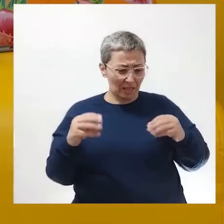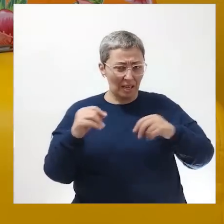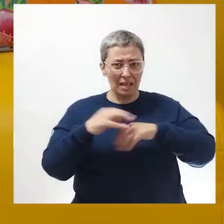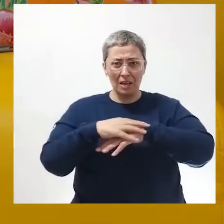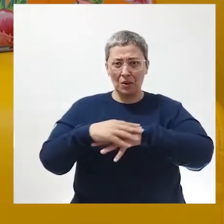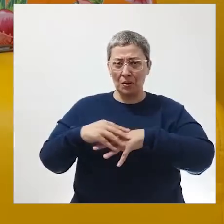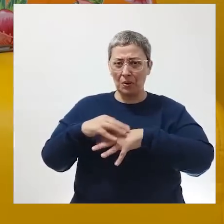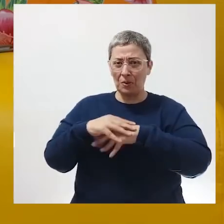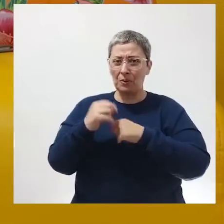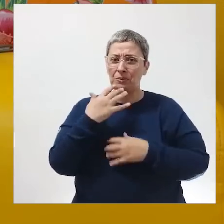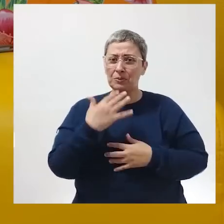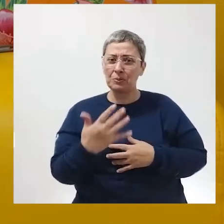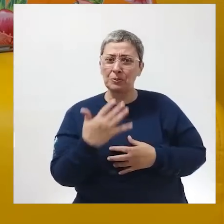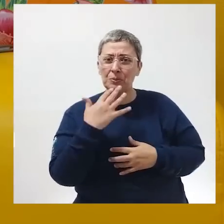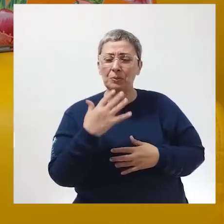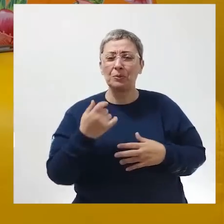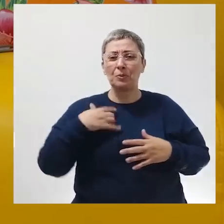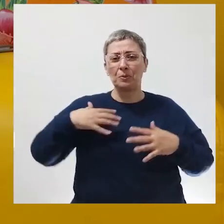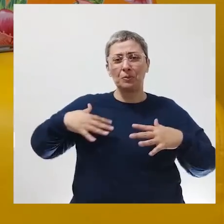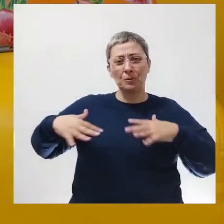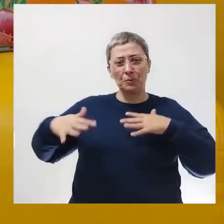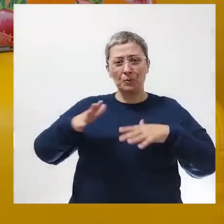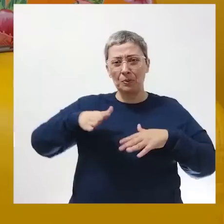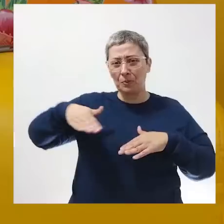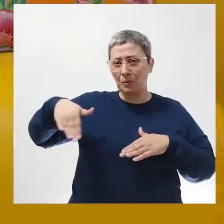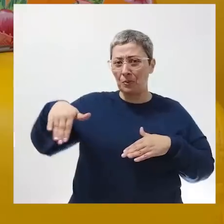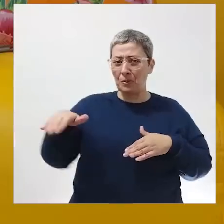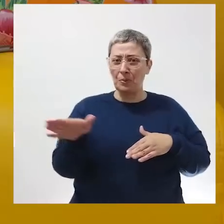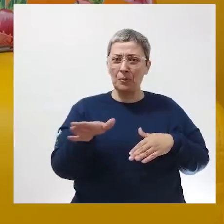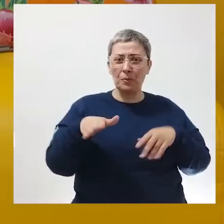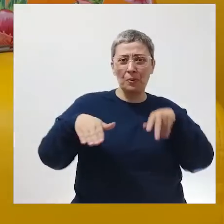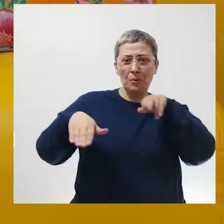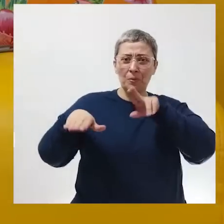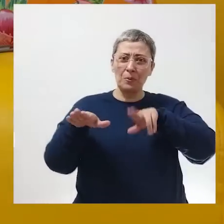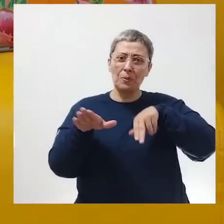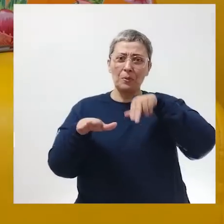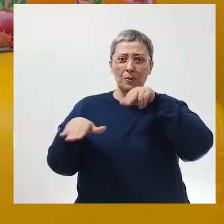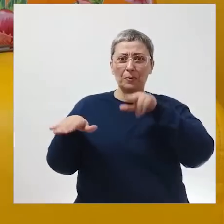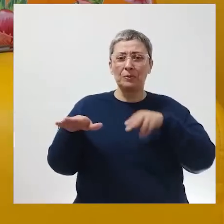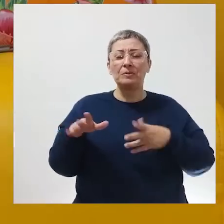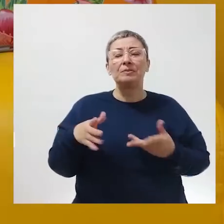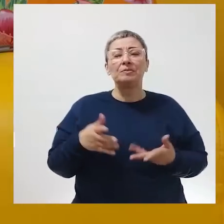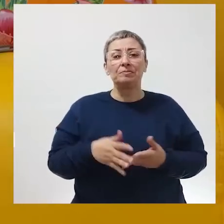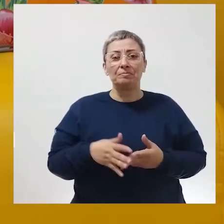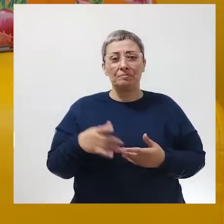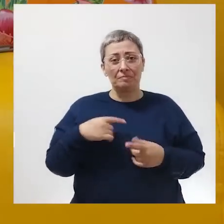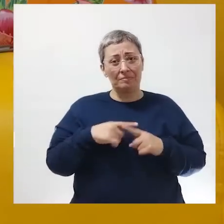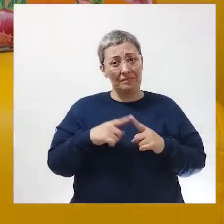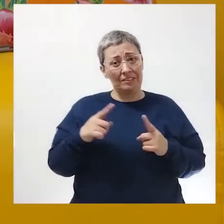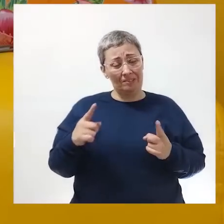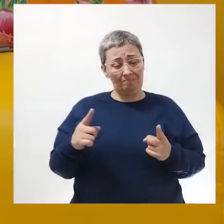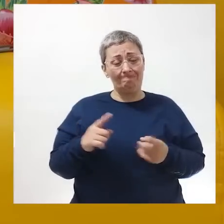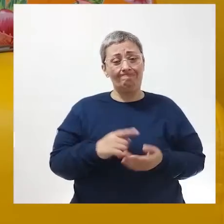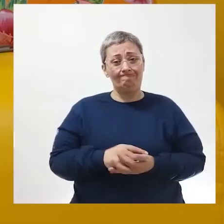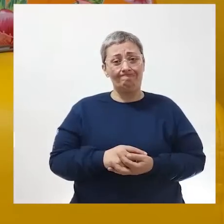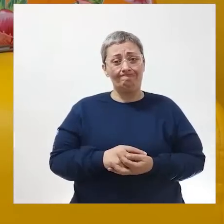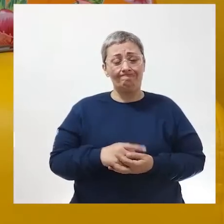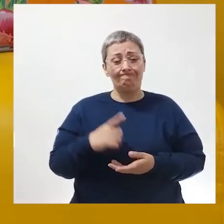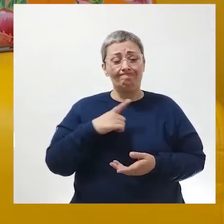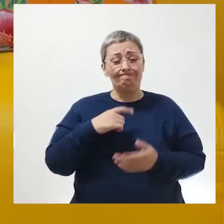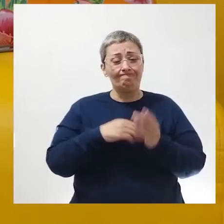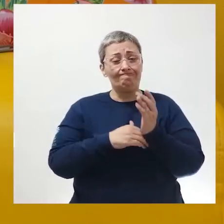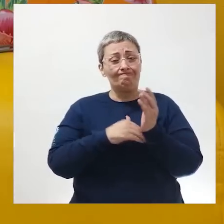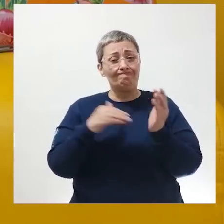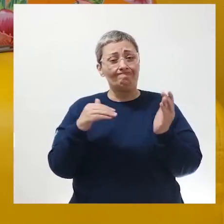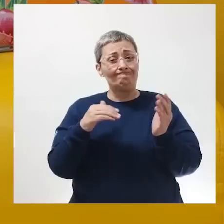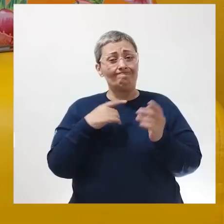da pele, as cores, o movimento do rabo, da língua. Mas eu